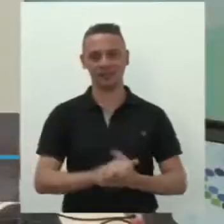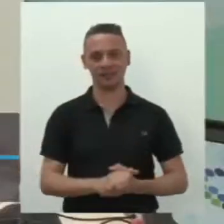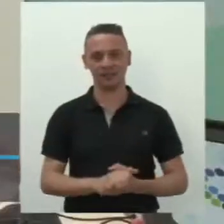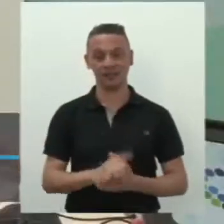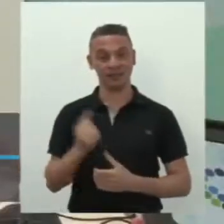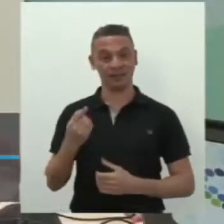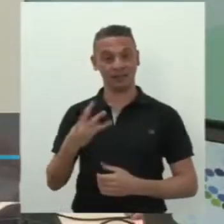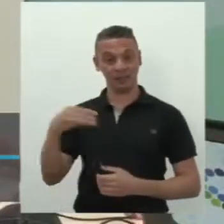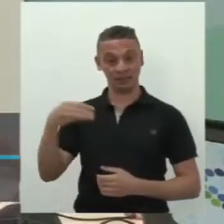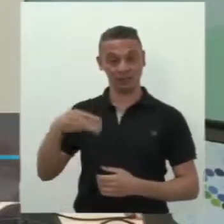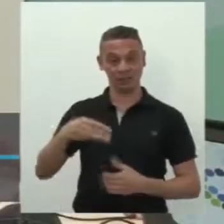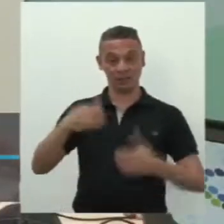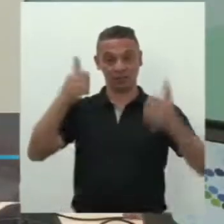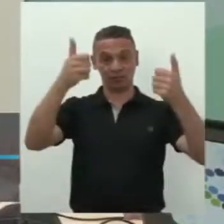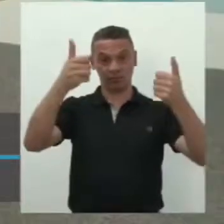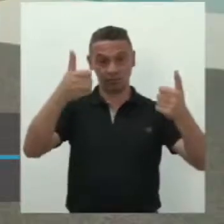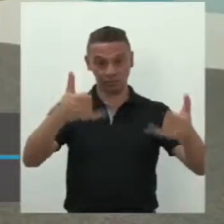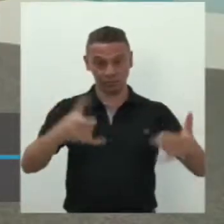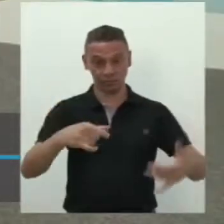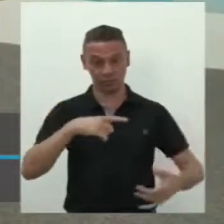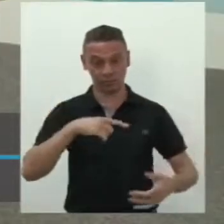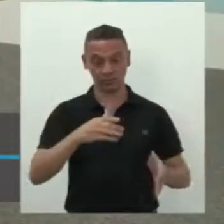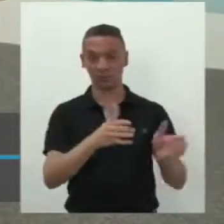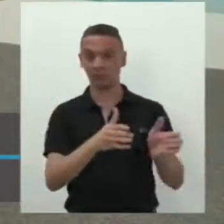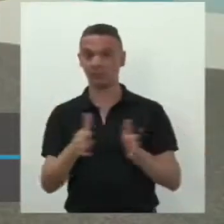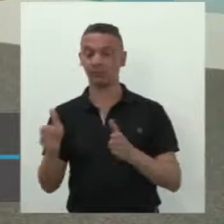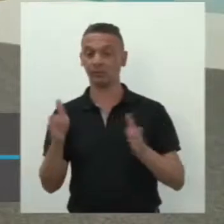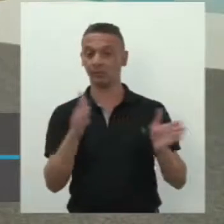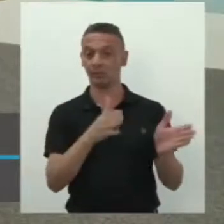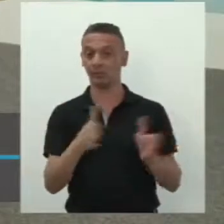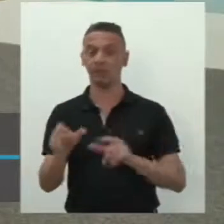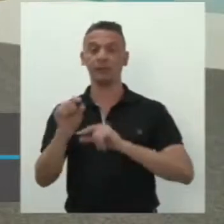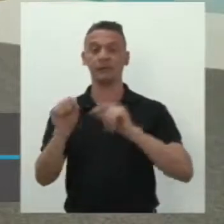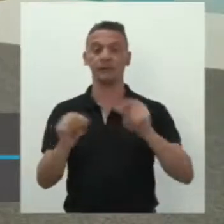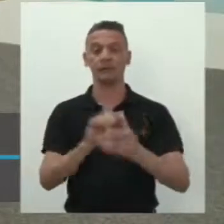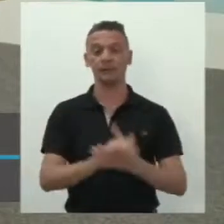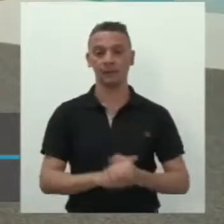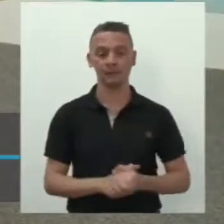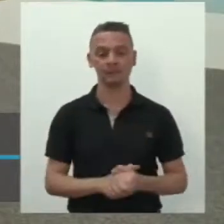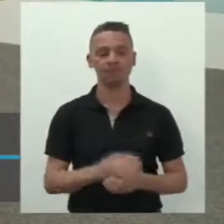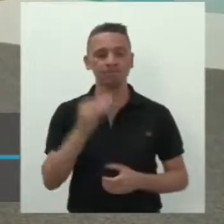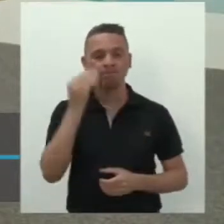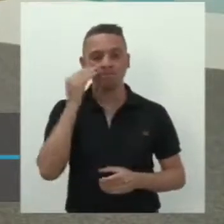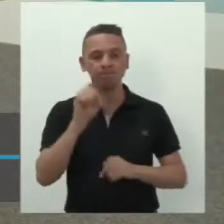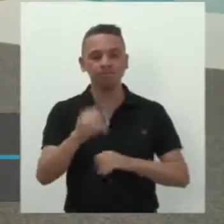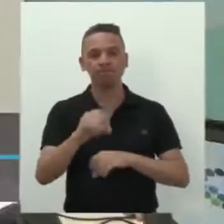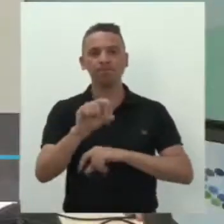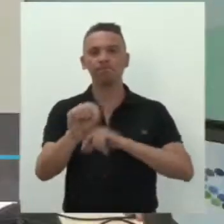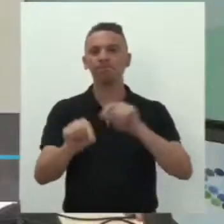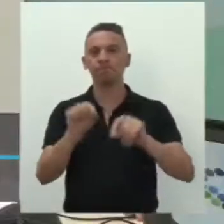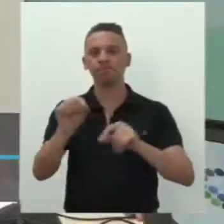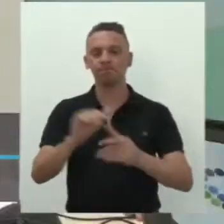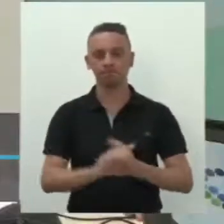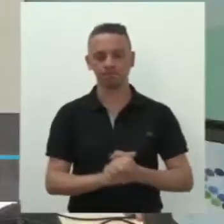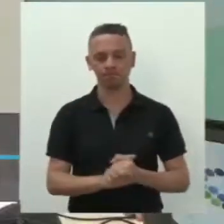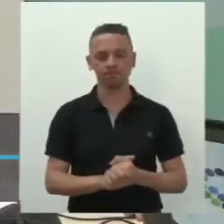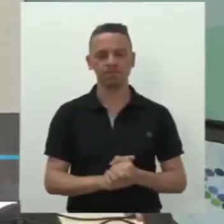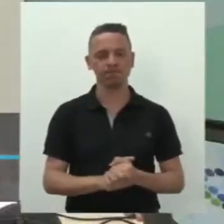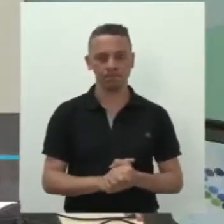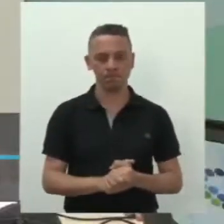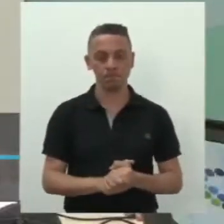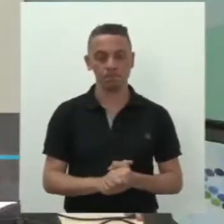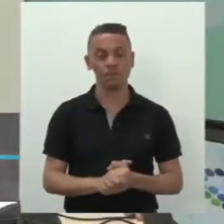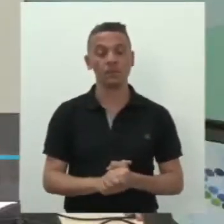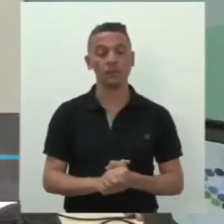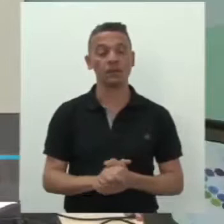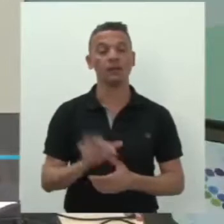13 minutinhos. Vamos lá. Mas a gente vai dar sequência aqui, ó. O que eu quero tentar abordar com vocês agora, pelo menos um pouquinho, é